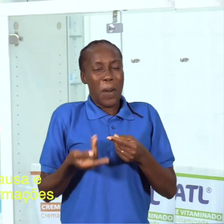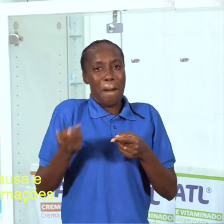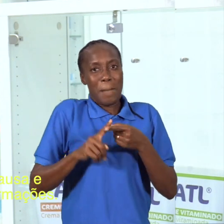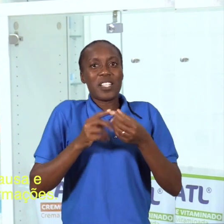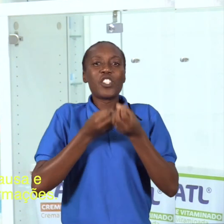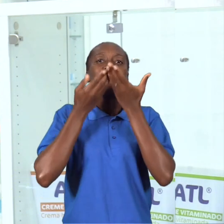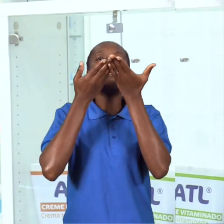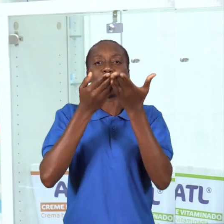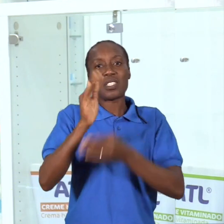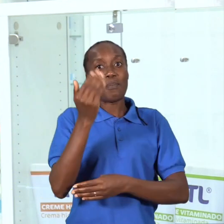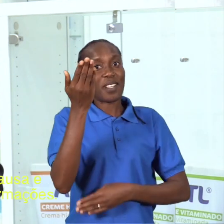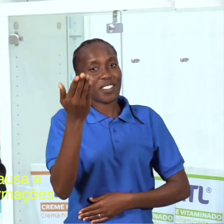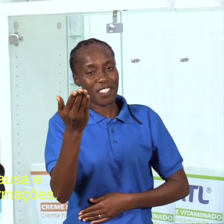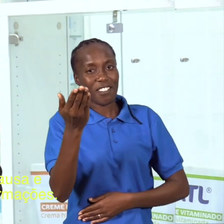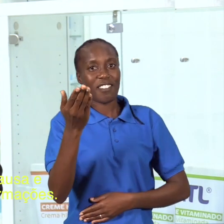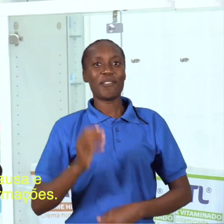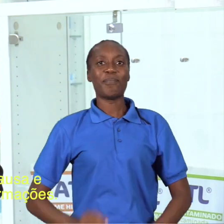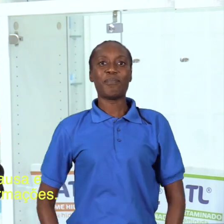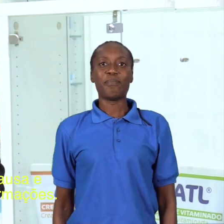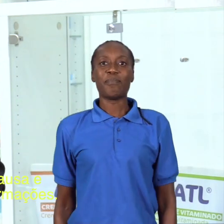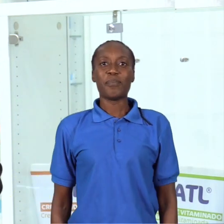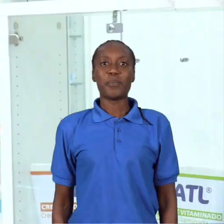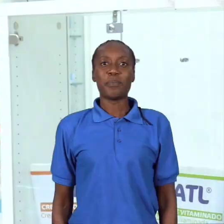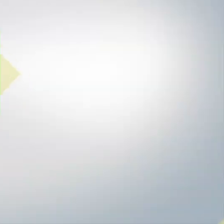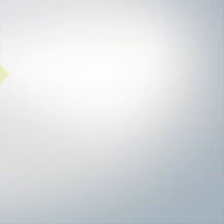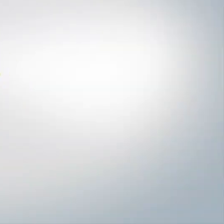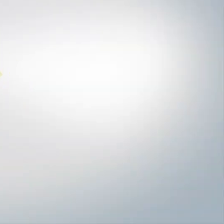e voltamos já já com mais informações para si.